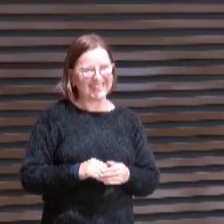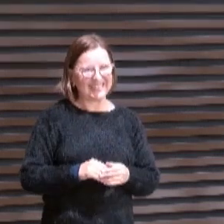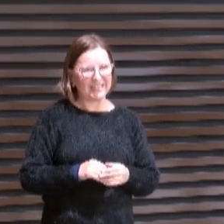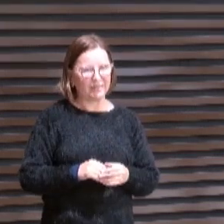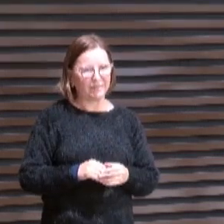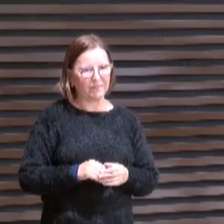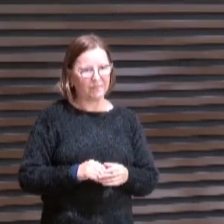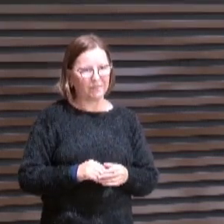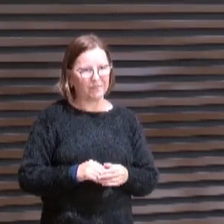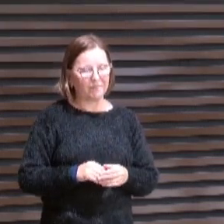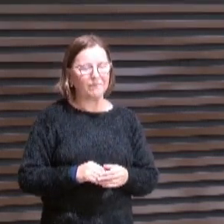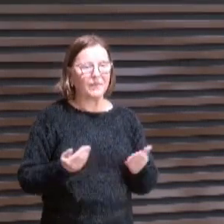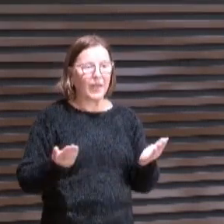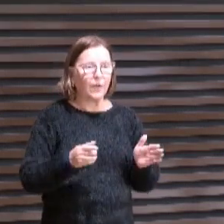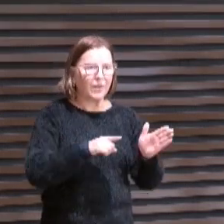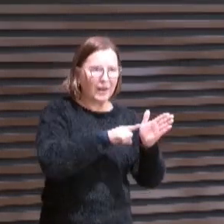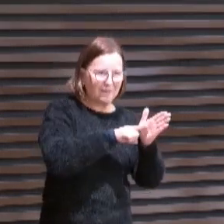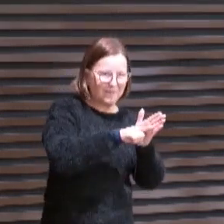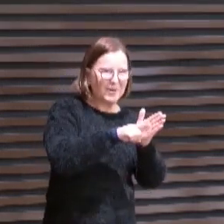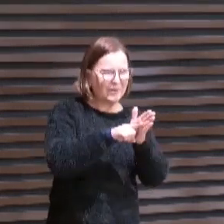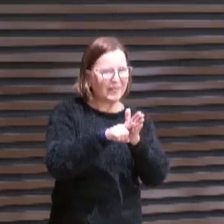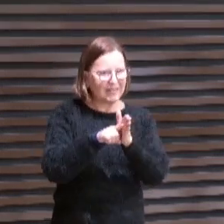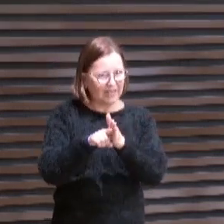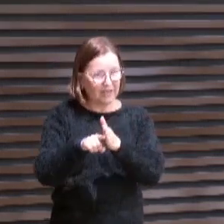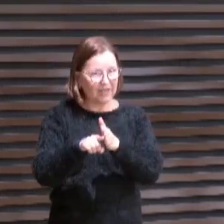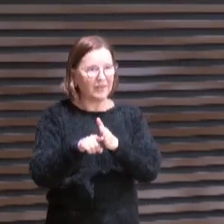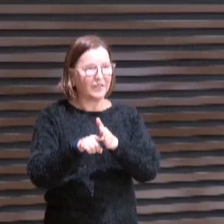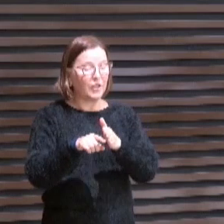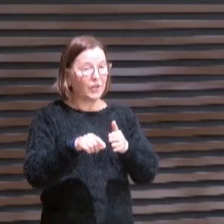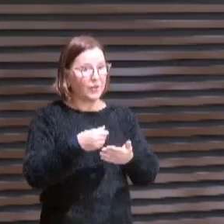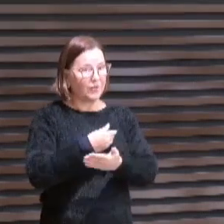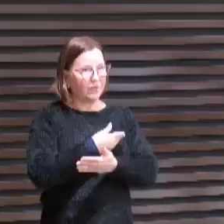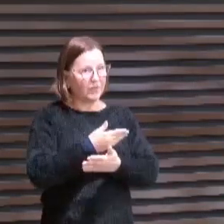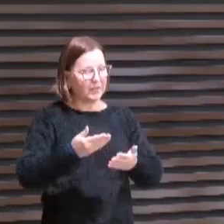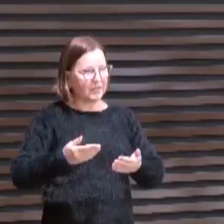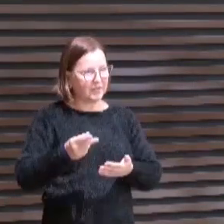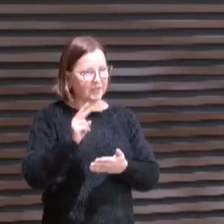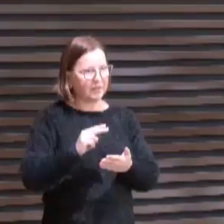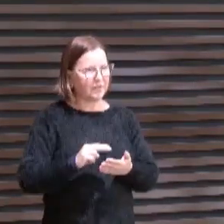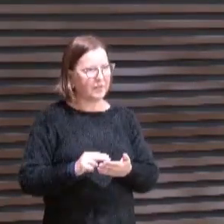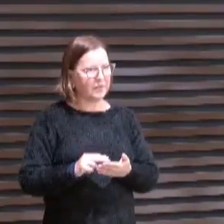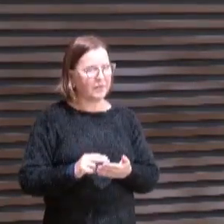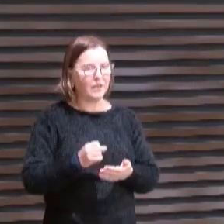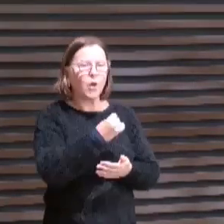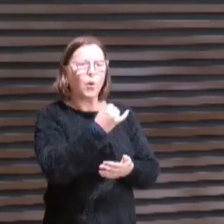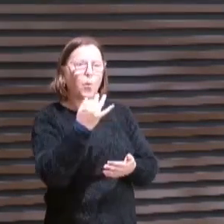E eu agora quero fazer uma pergunta para vocês que leram ou ouviram o texto. Quantas pessoas morreram ali no